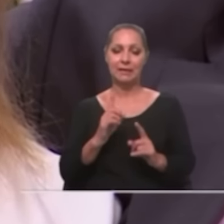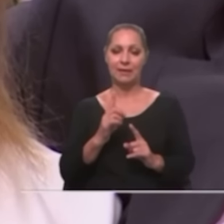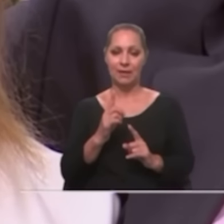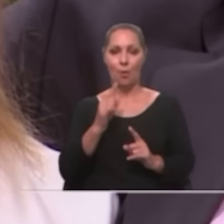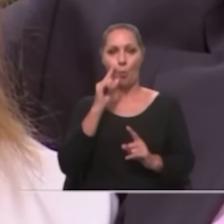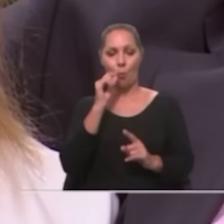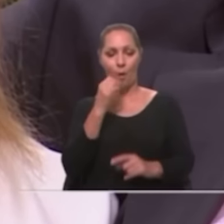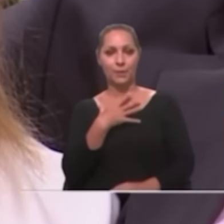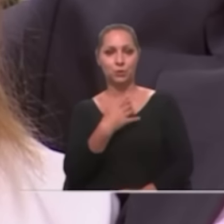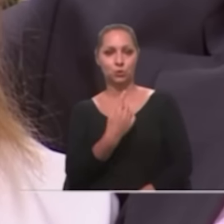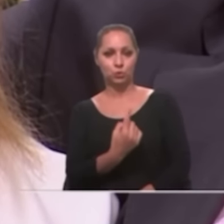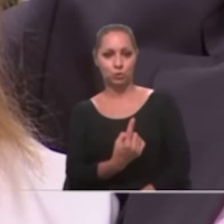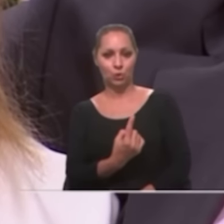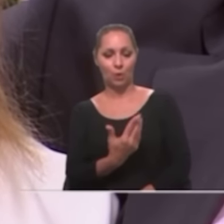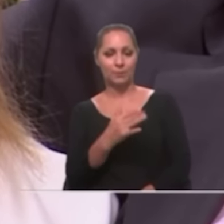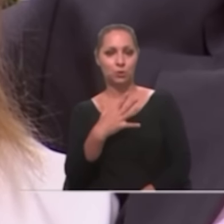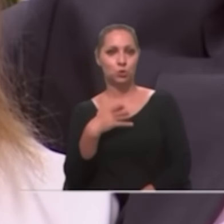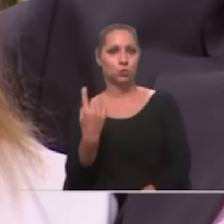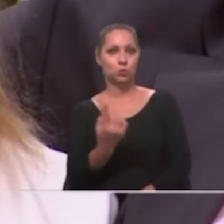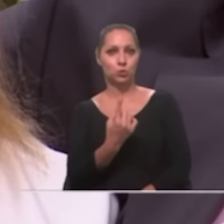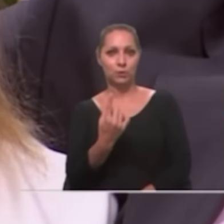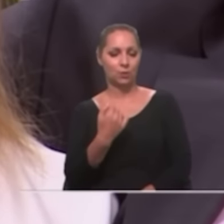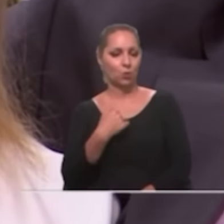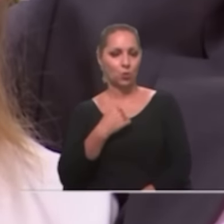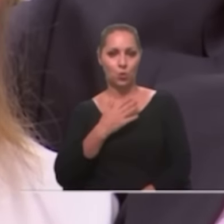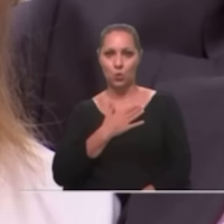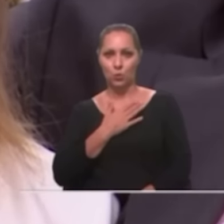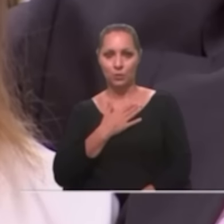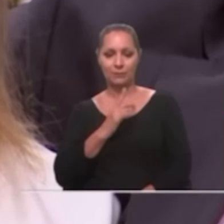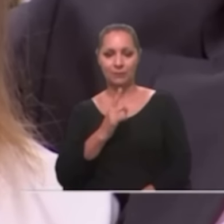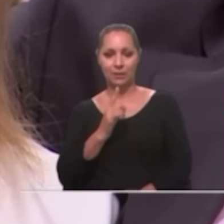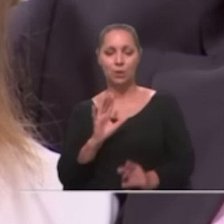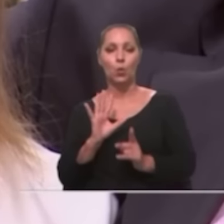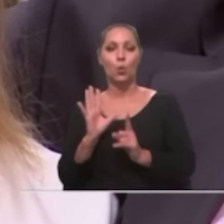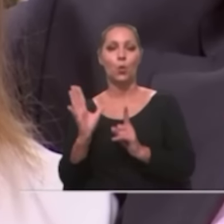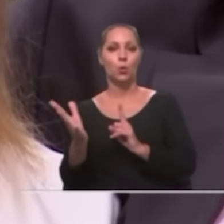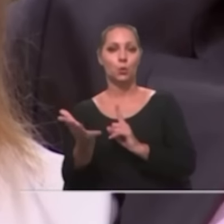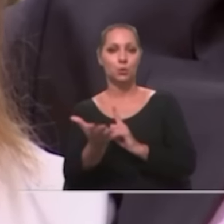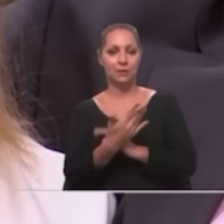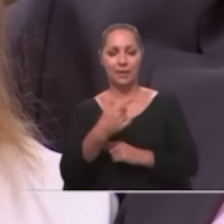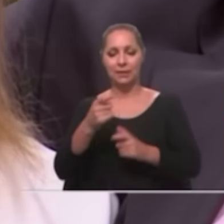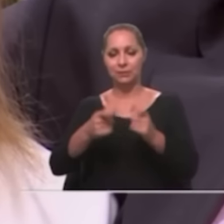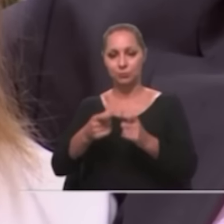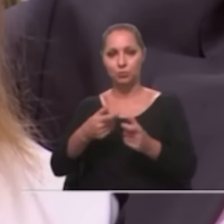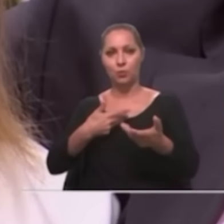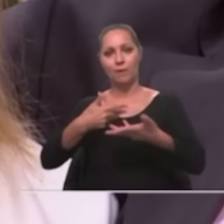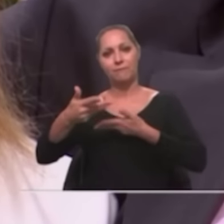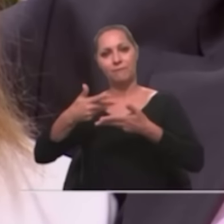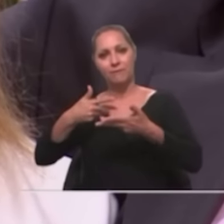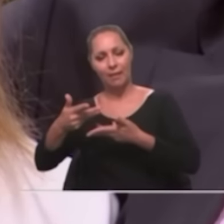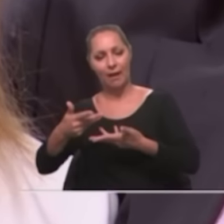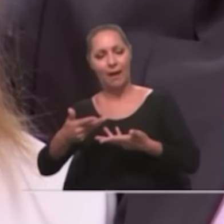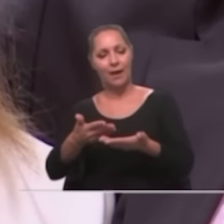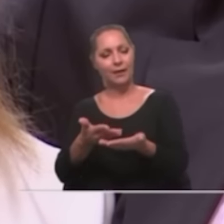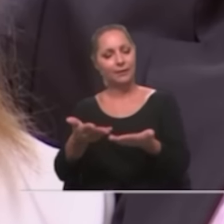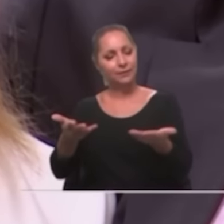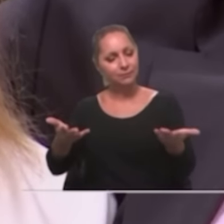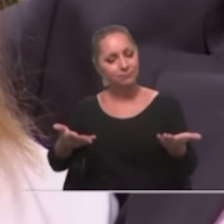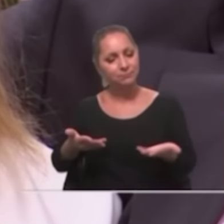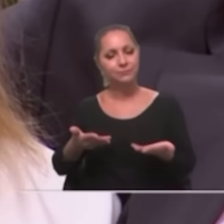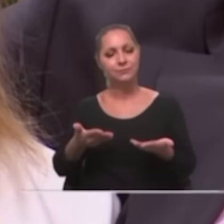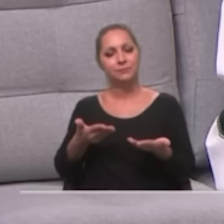só, mas não gostava da solidão. Ele gostava de estar rodeado de pessoas. E de falar, e de estar. E, portanto, era